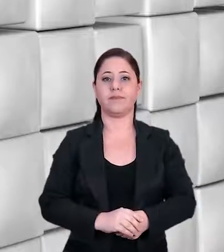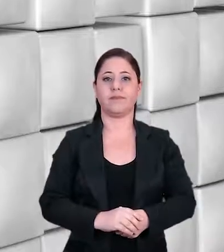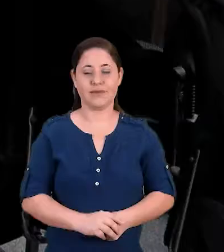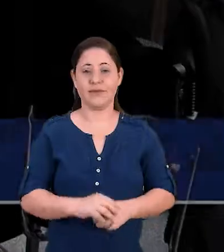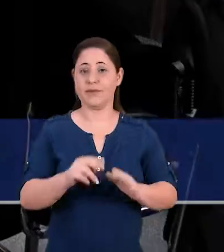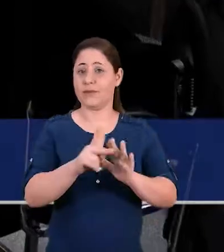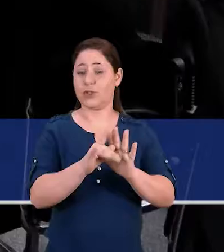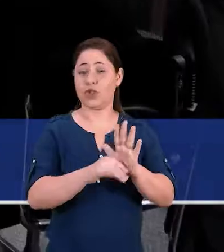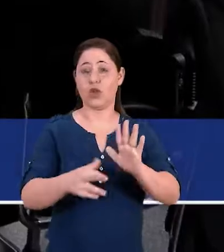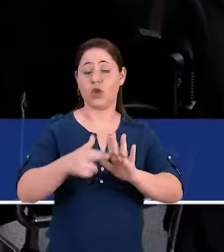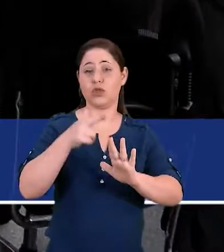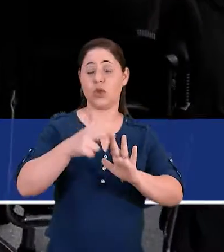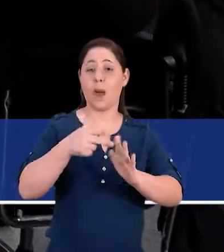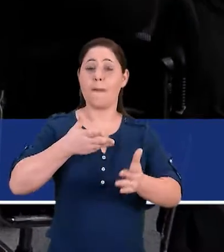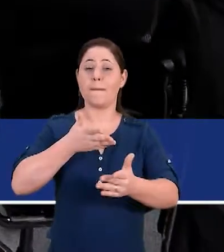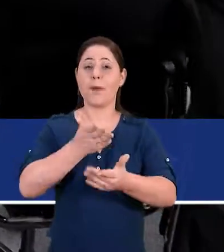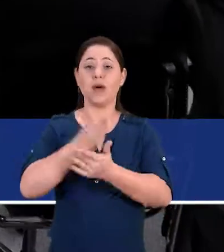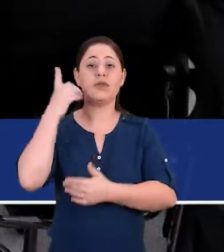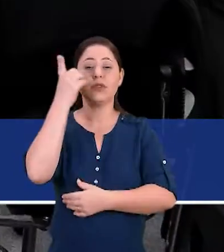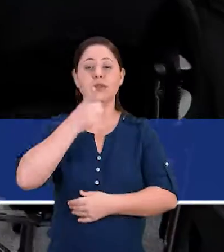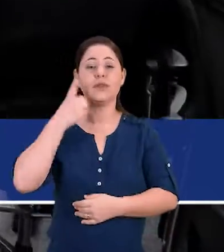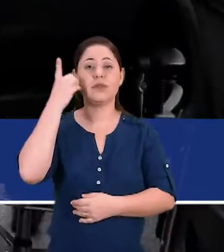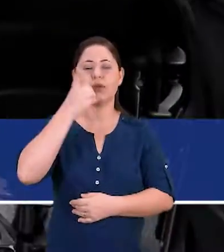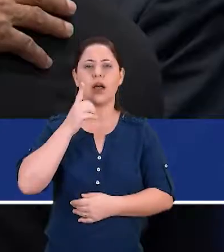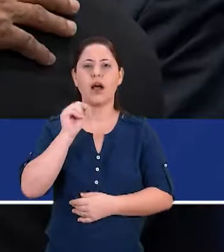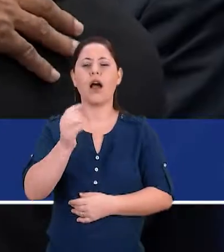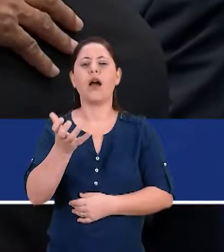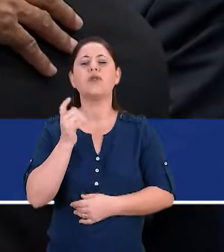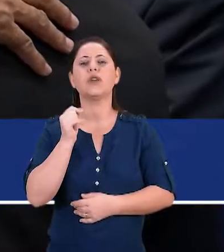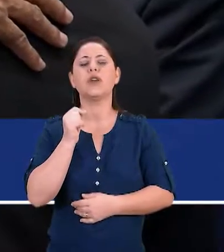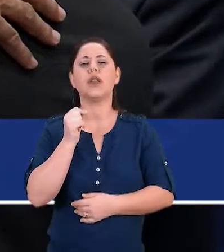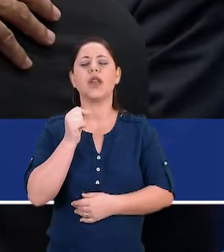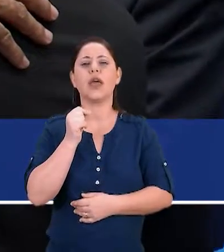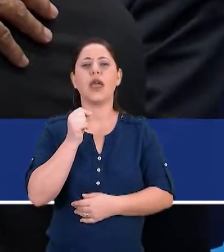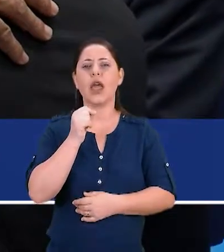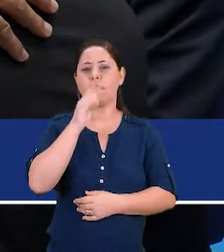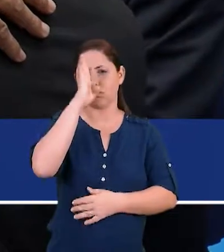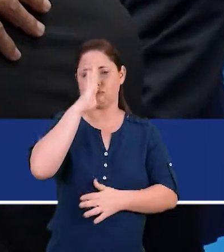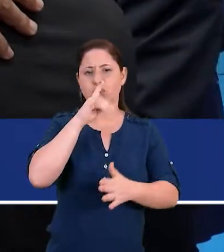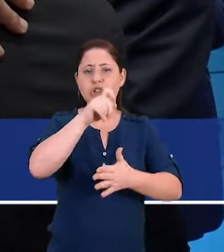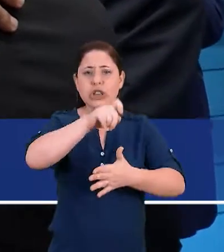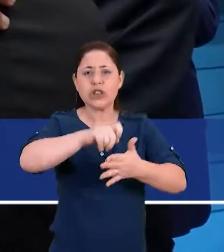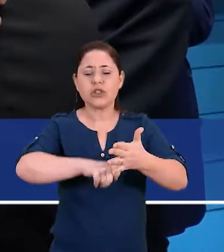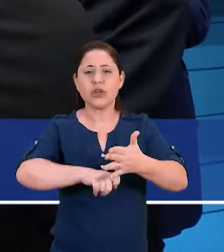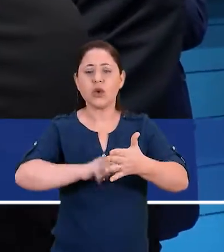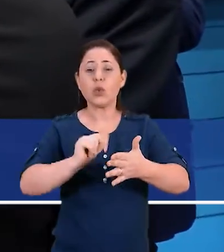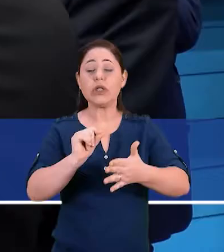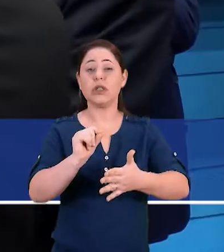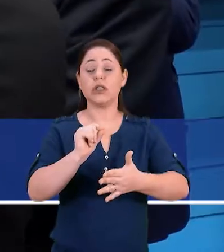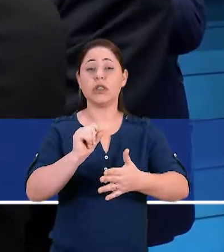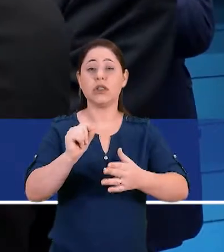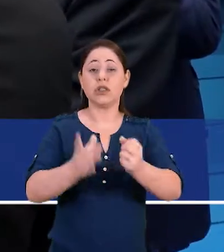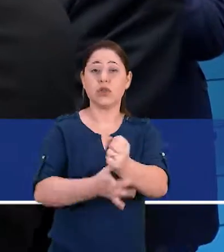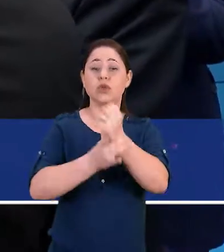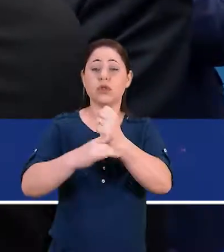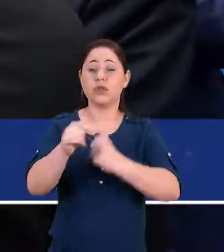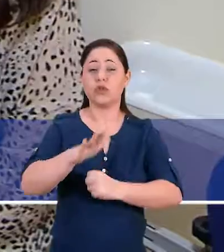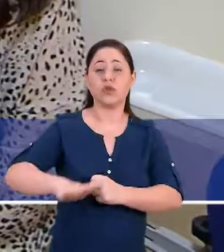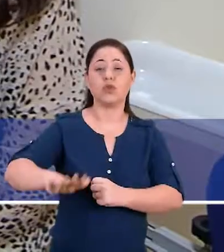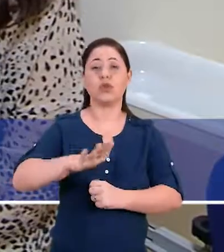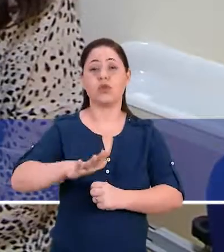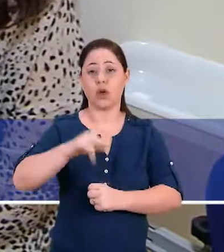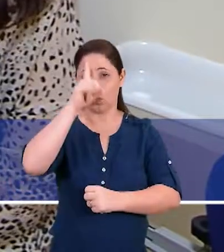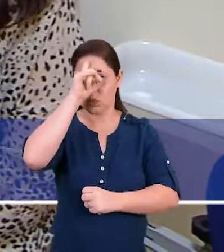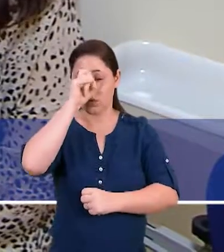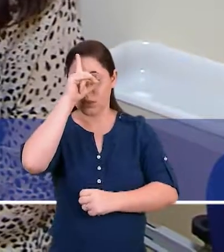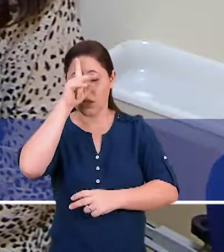saúde. Projeto de resolução aprovado pelos deputados pretende conceder imunidade tributária sobre a Seguridade Social